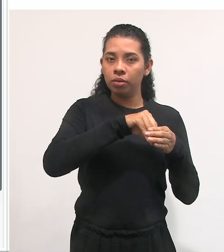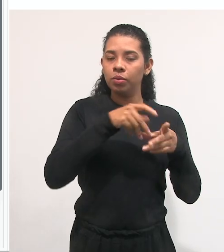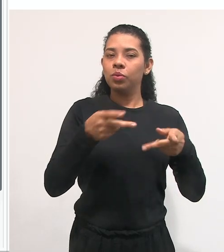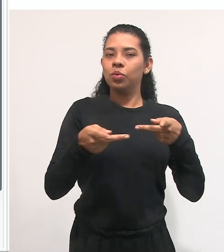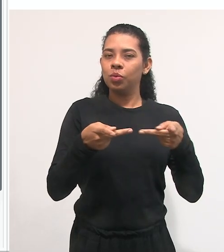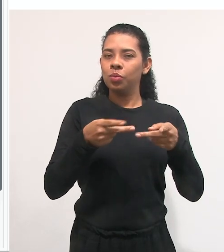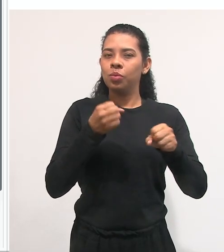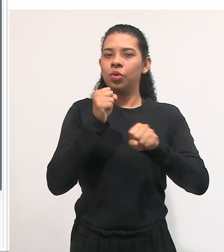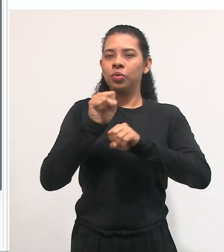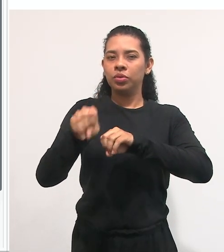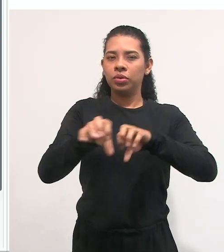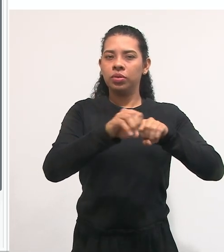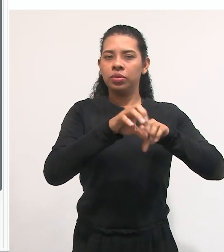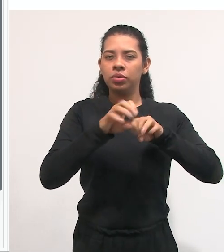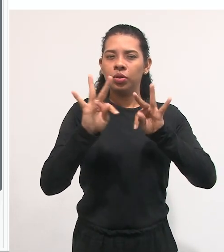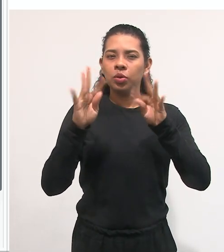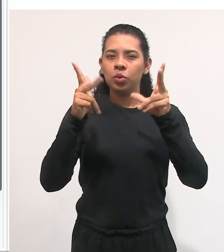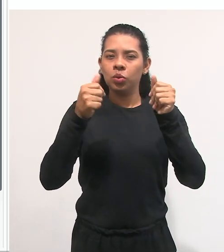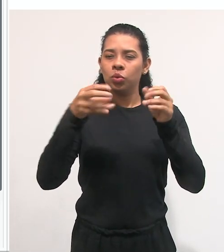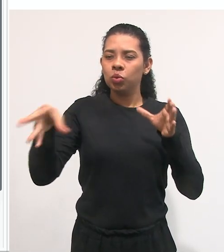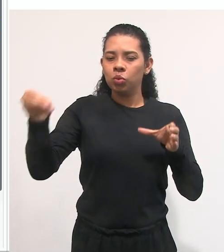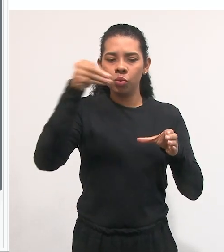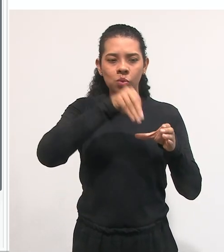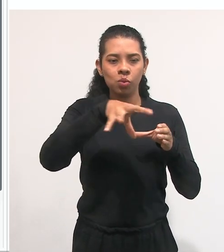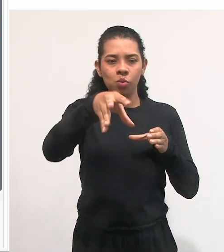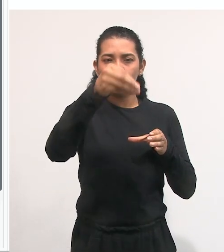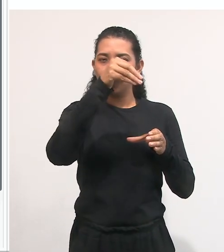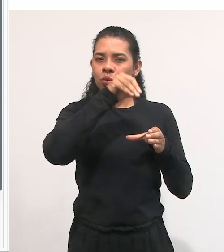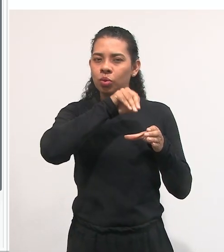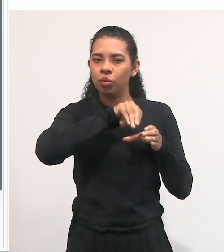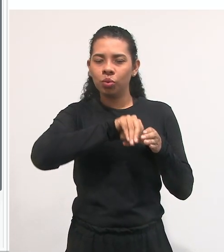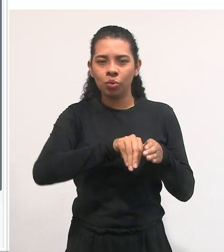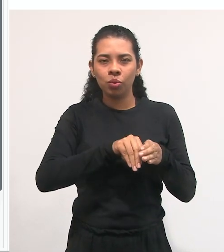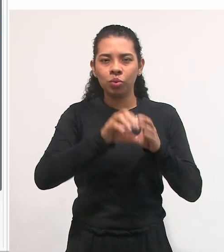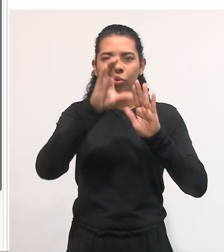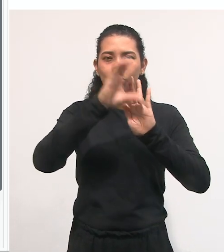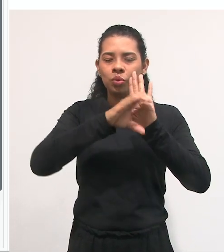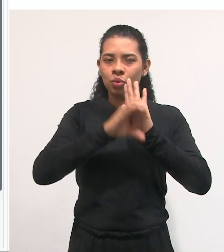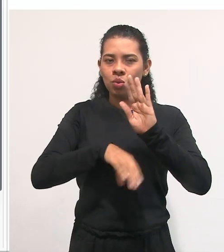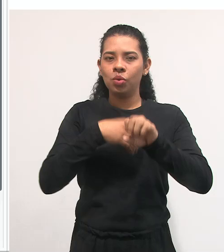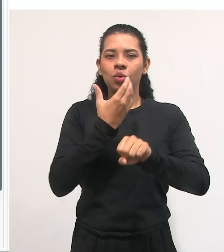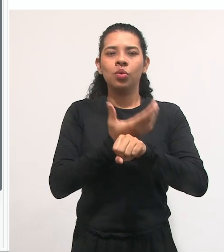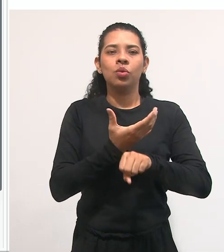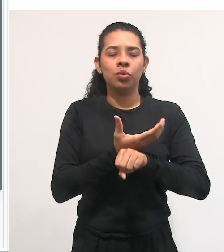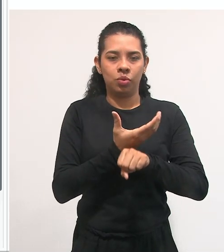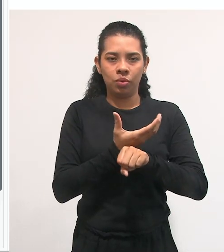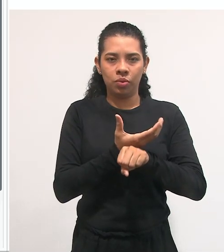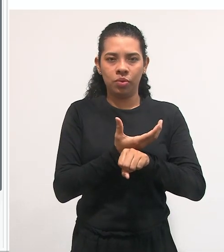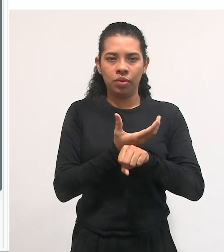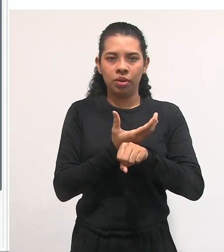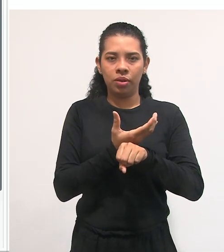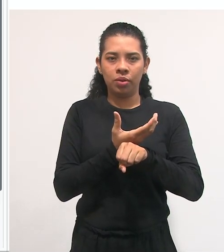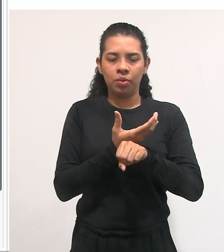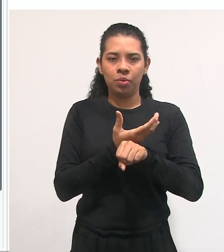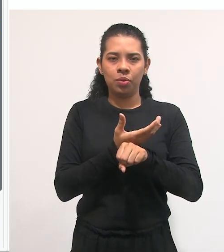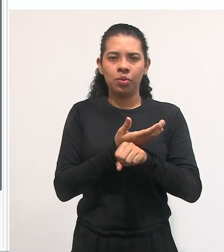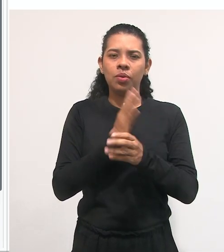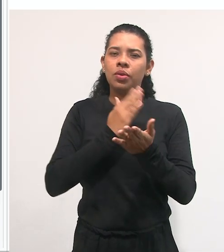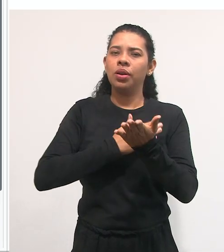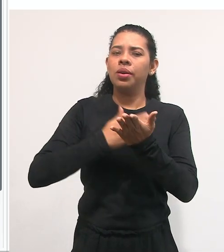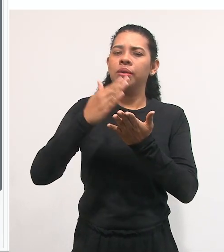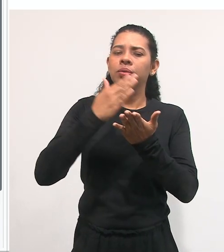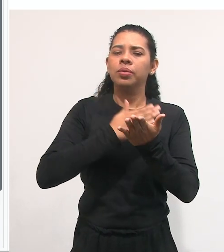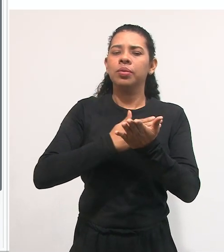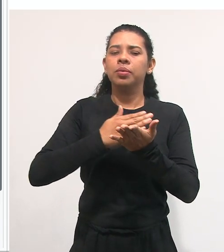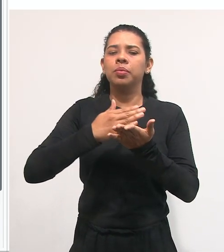ensino, esses elementos do currículo previstos lá no projeto, previstos lá